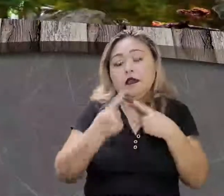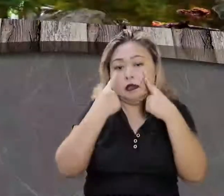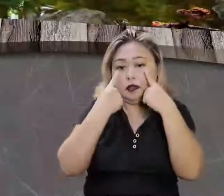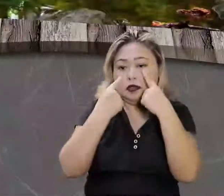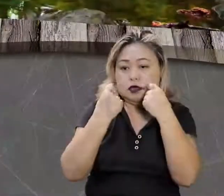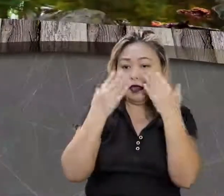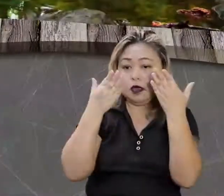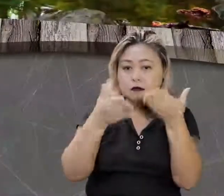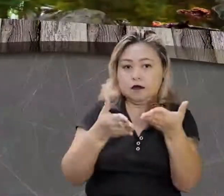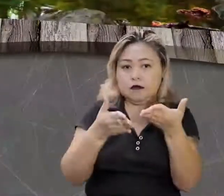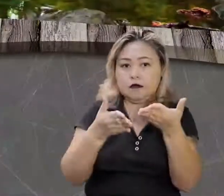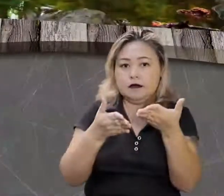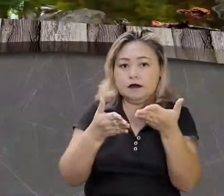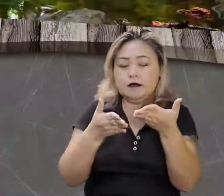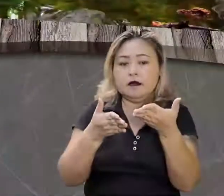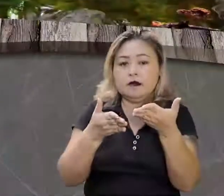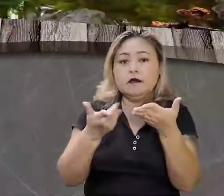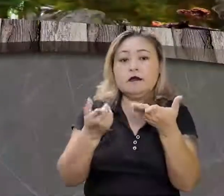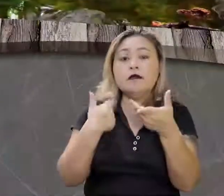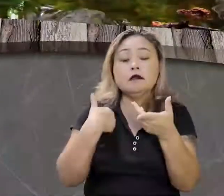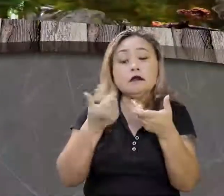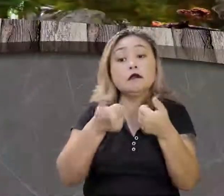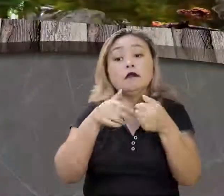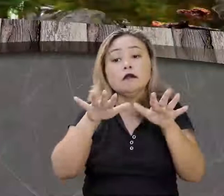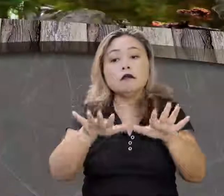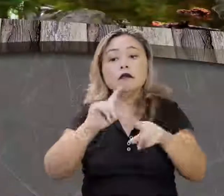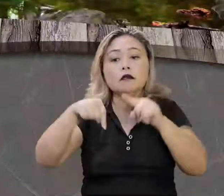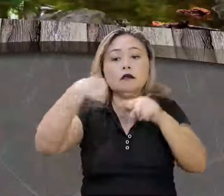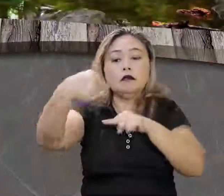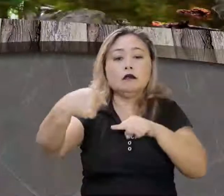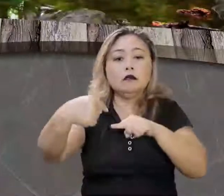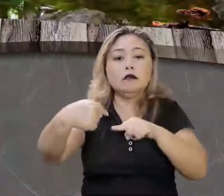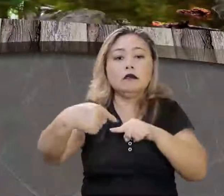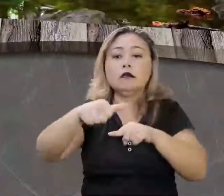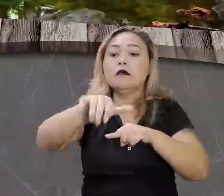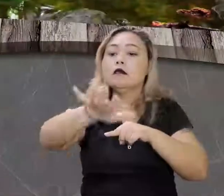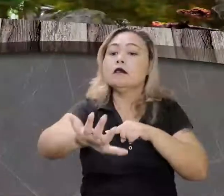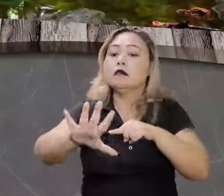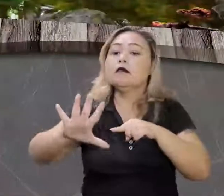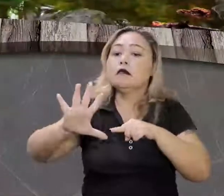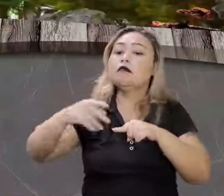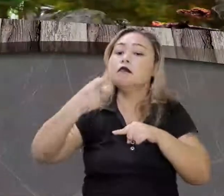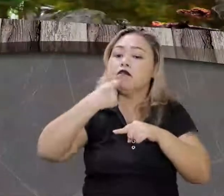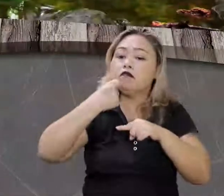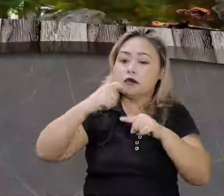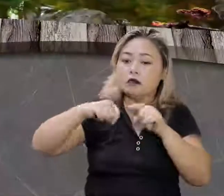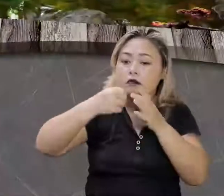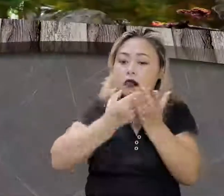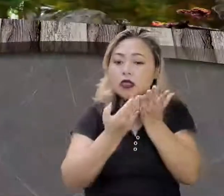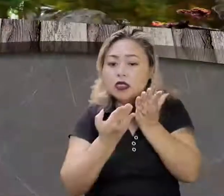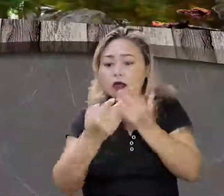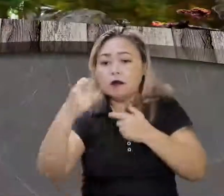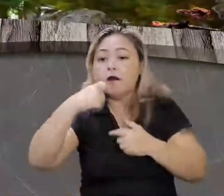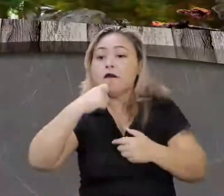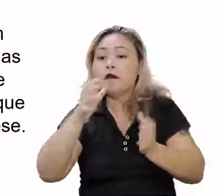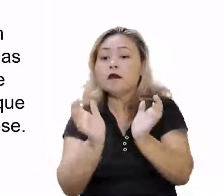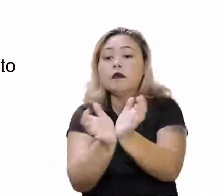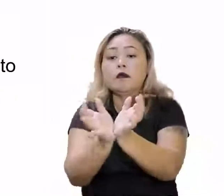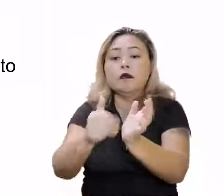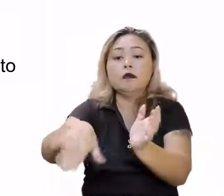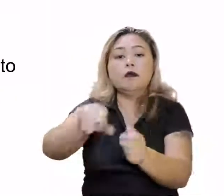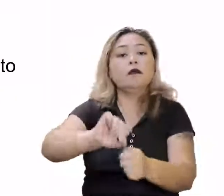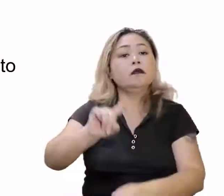está investindo aquela energia porque ele vai ter que deixar um descendente, vai ter que marcar território mesmo para essas espécies. Vamos